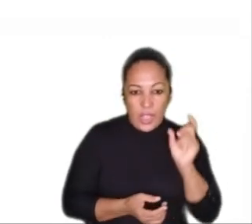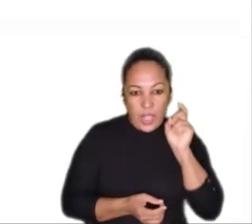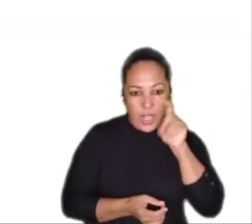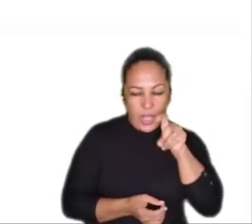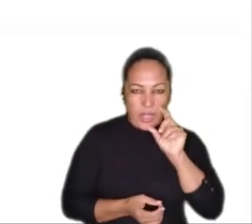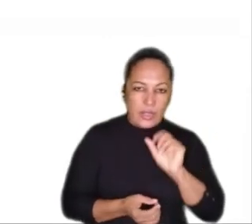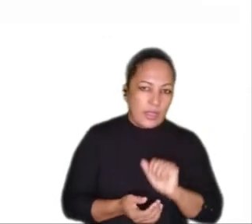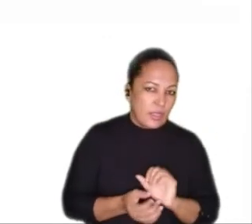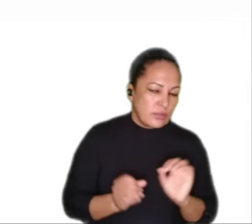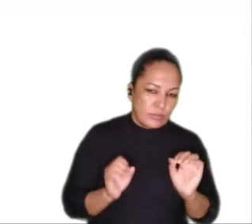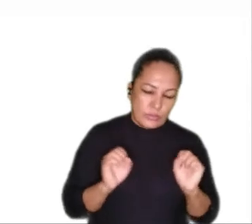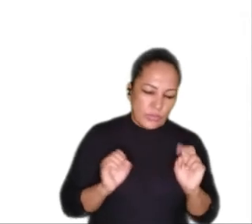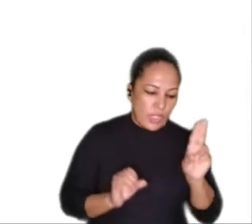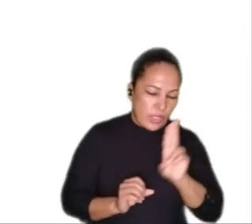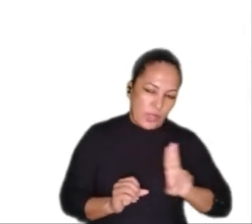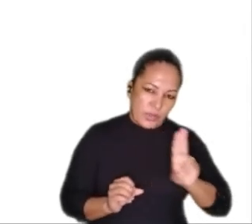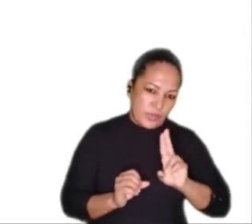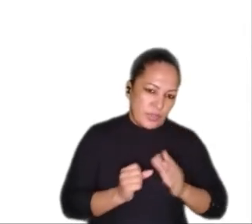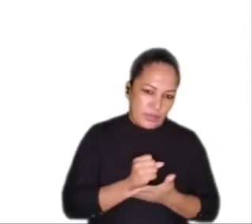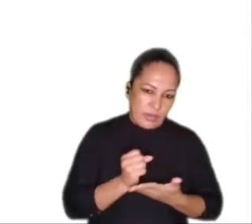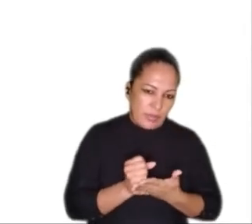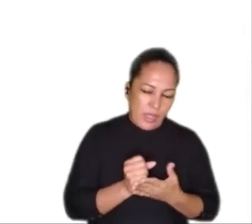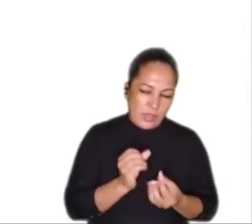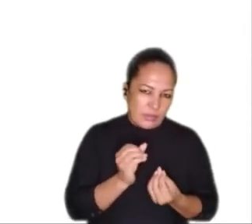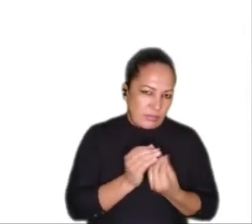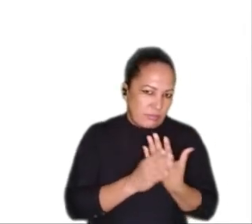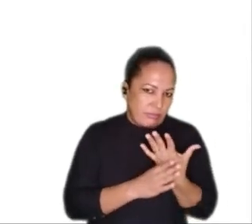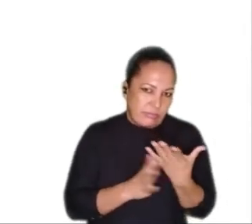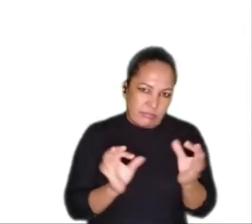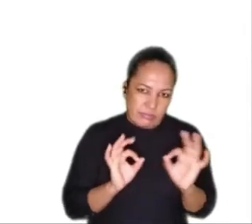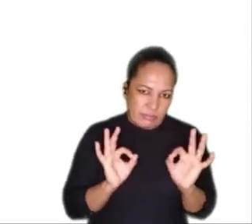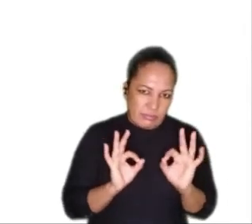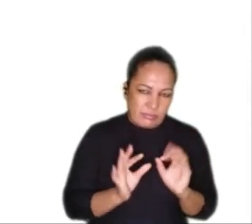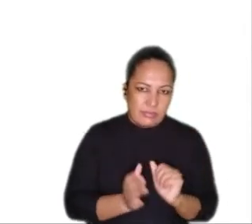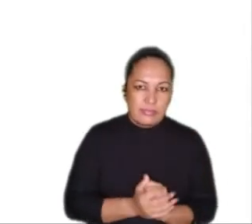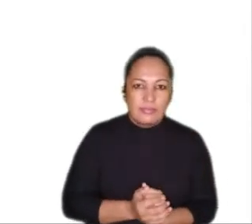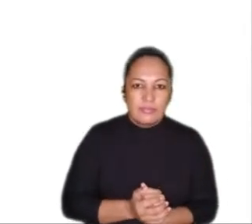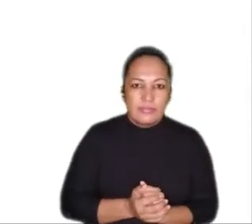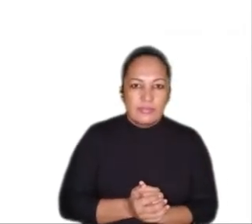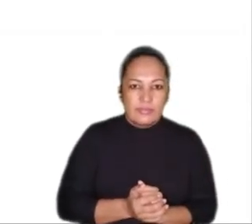dela, tá? Que você já está usando a base